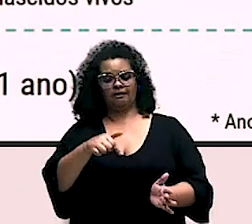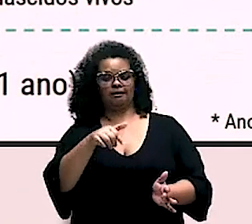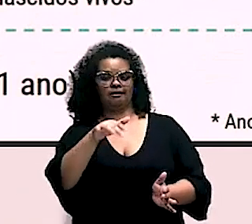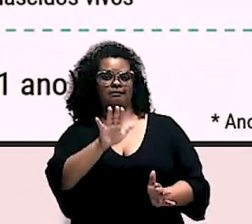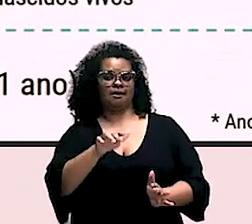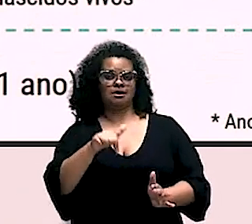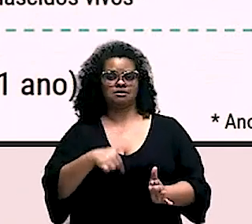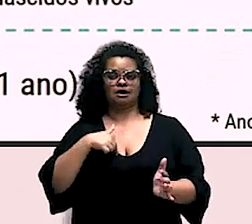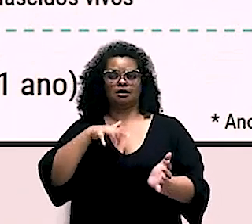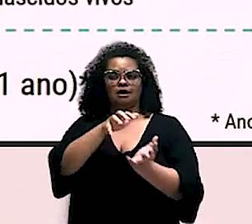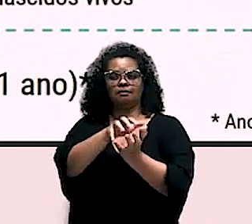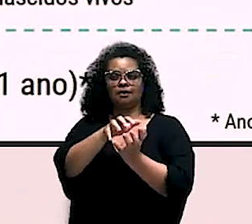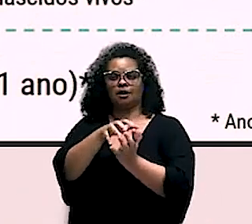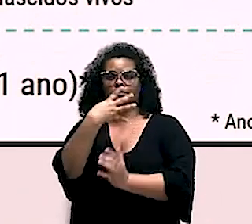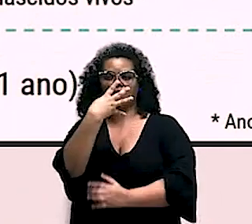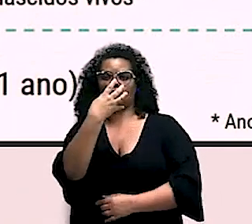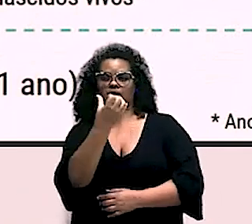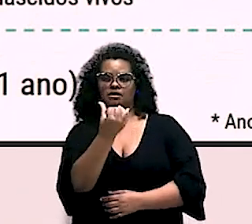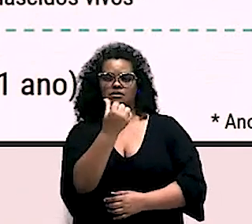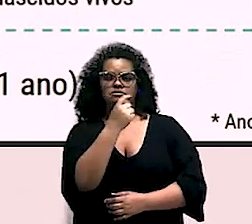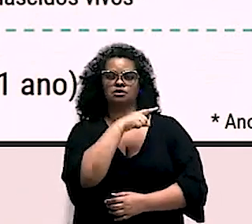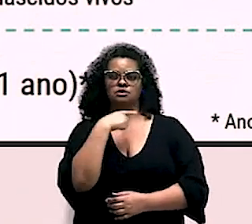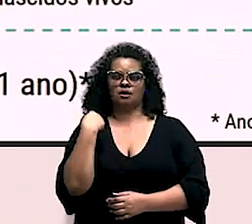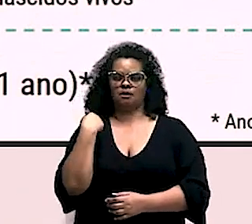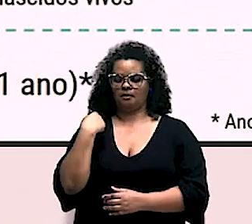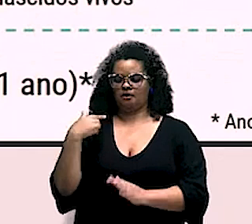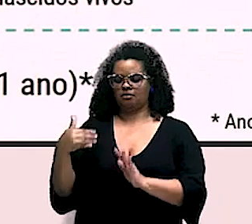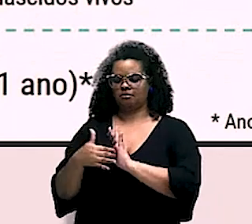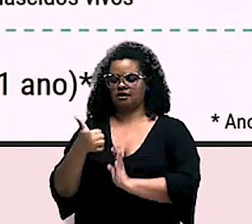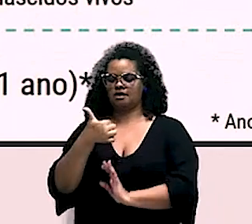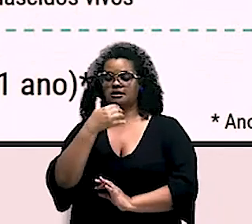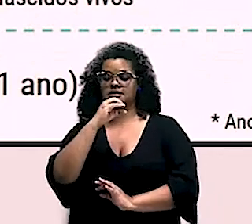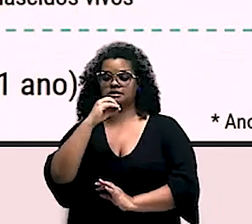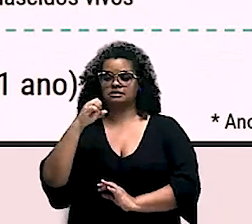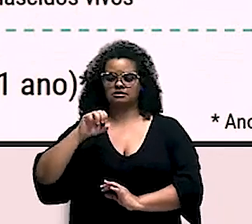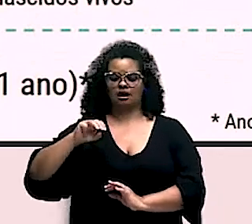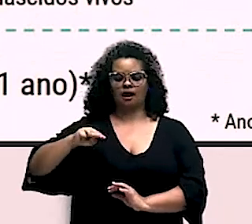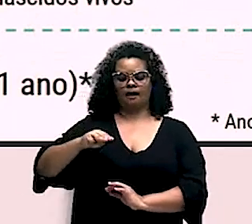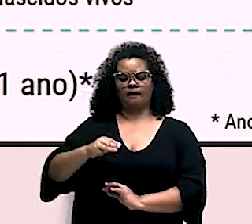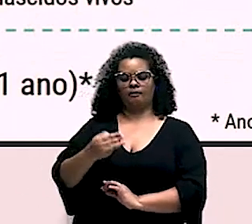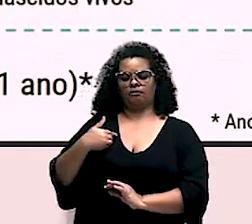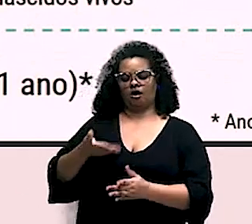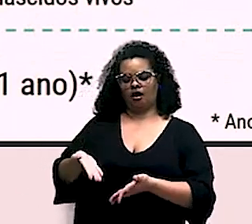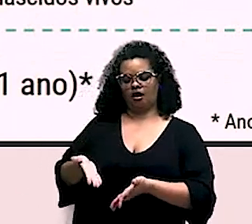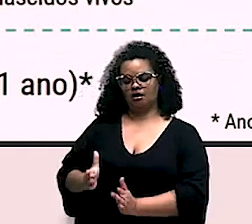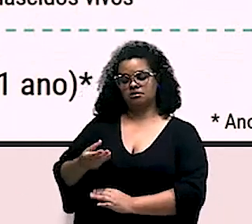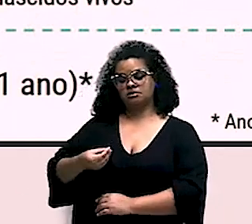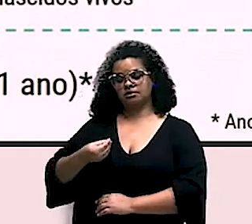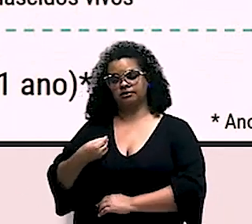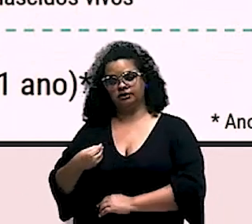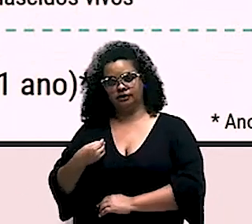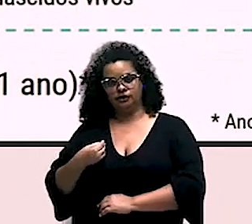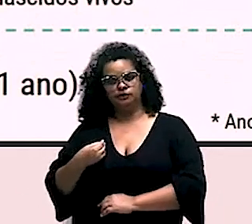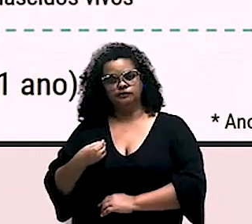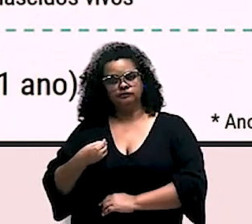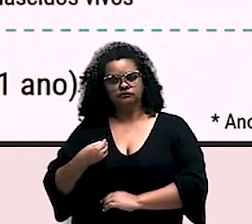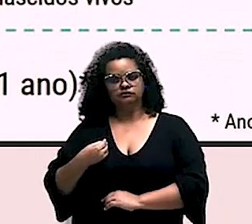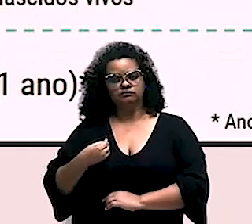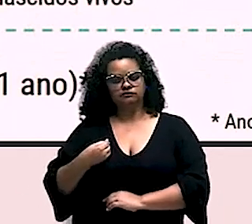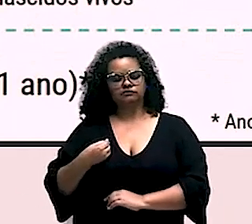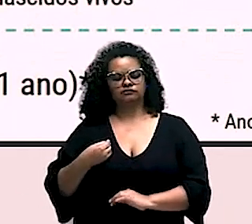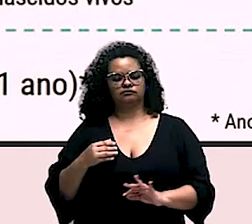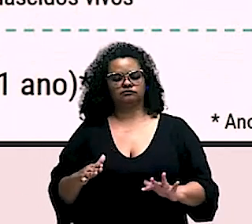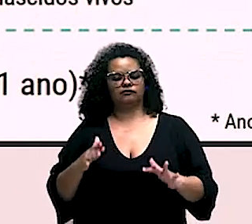Está em 46 mortes por 100 mil nascidos vivos, né? E com relação à meta 3.2, que trata